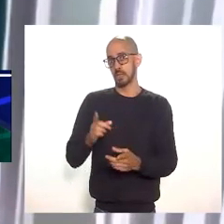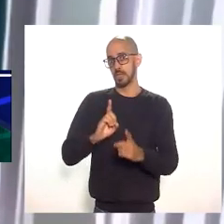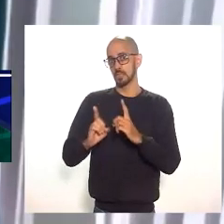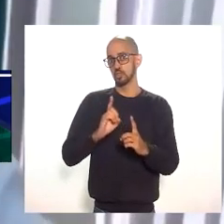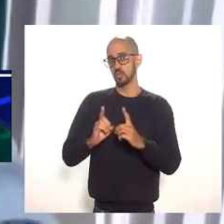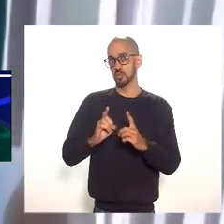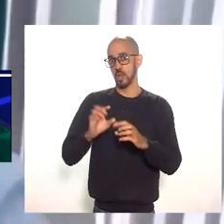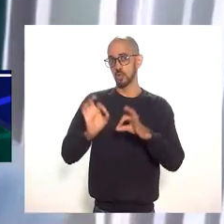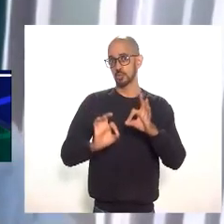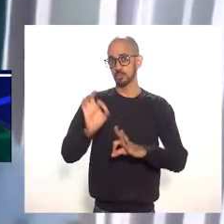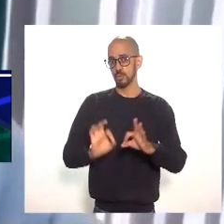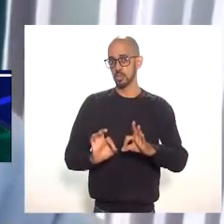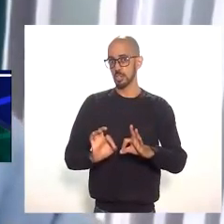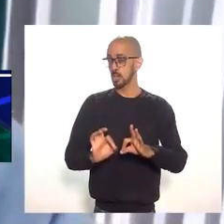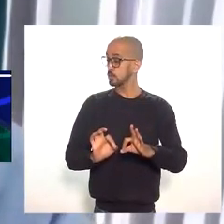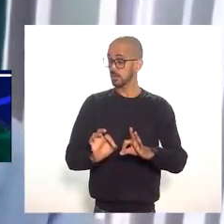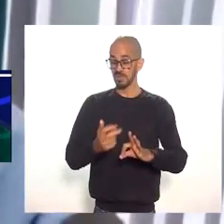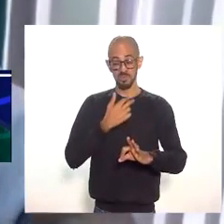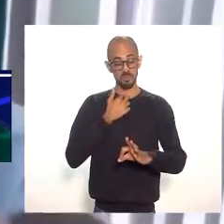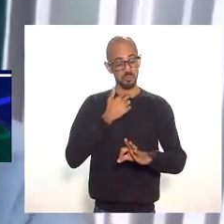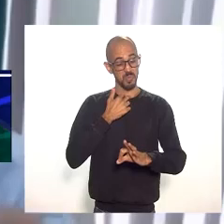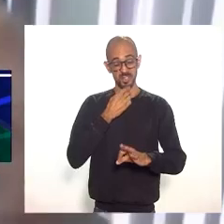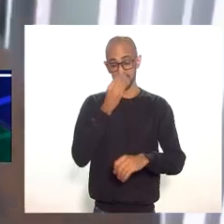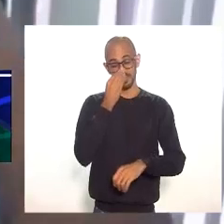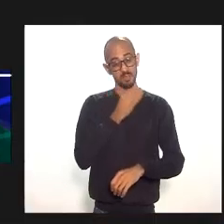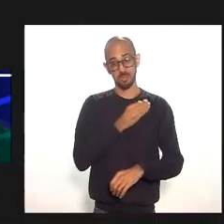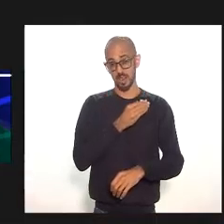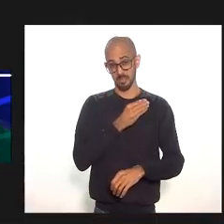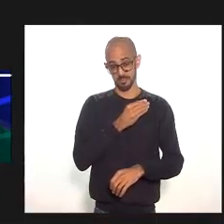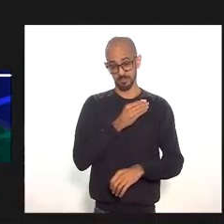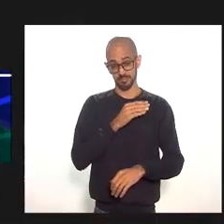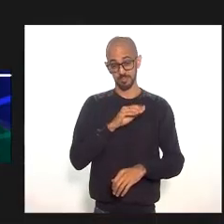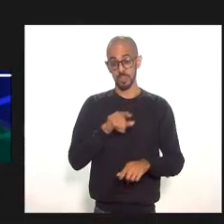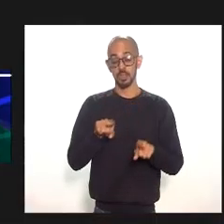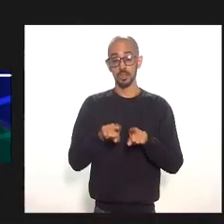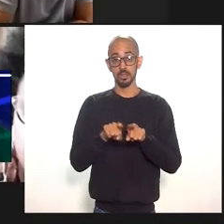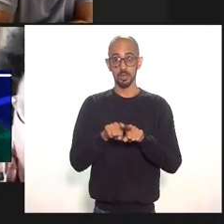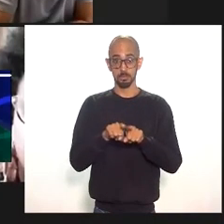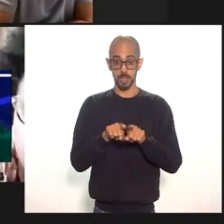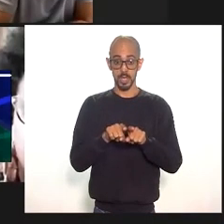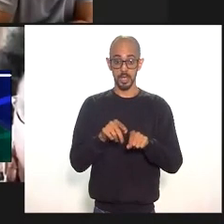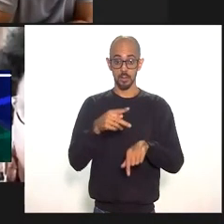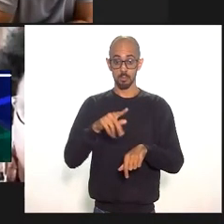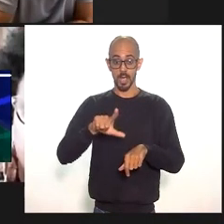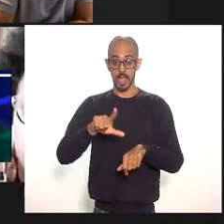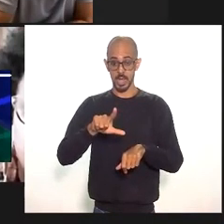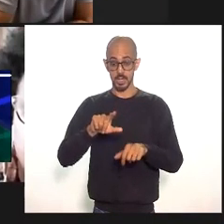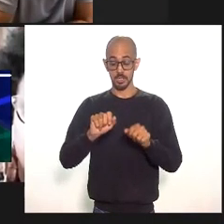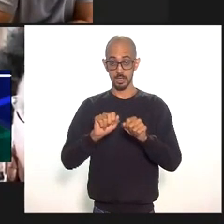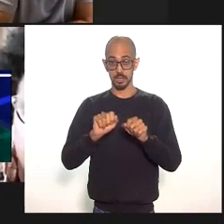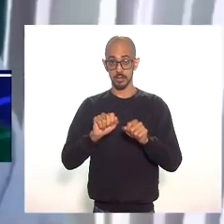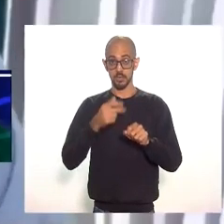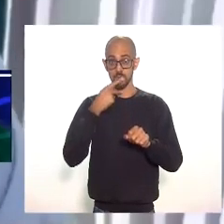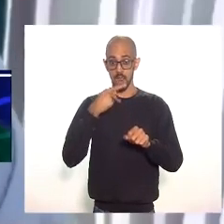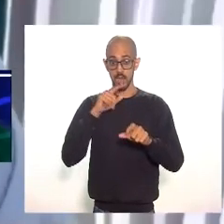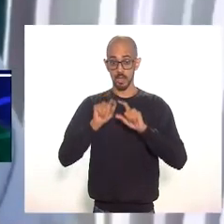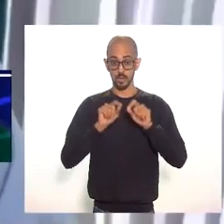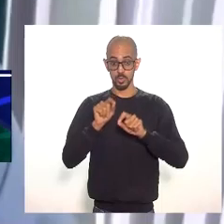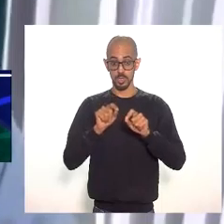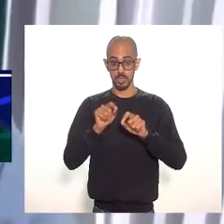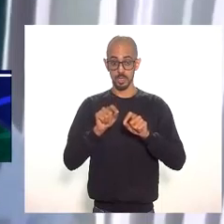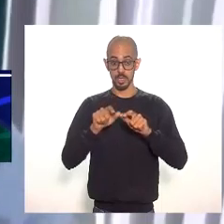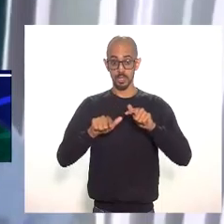desse projeto, que não pode ser abstraído. Até porque o projeto faz menção, no seu texto original, que a